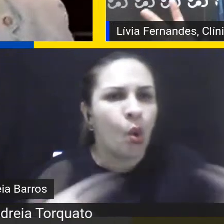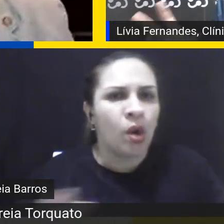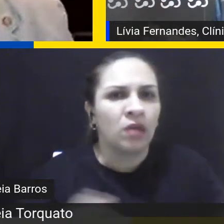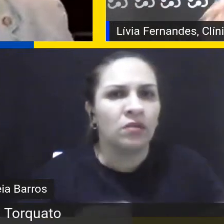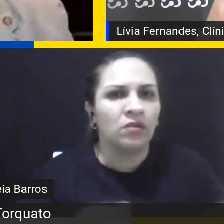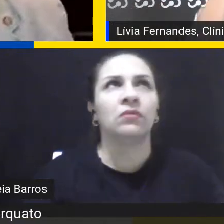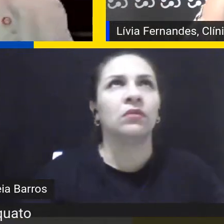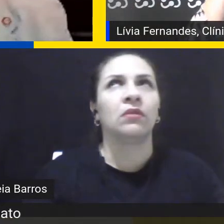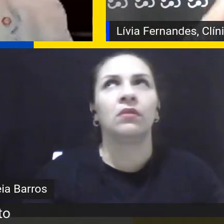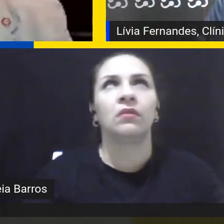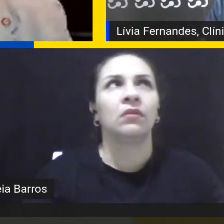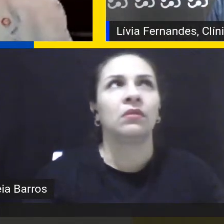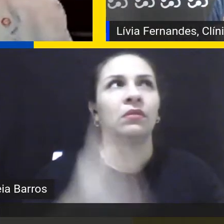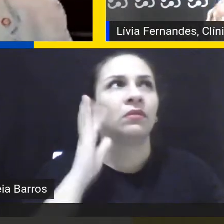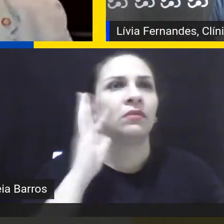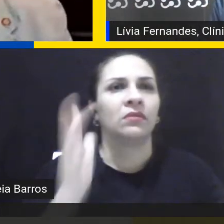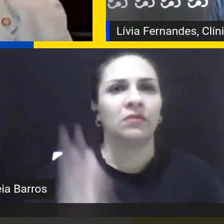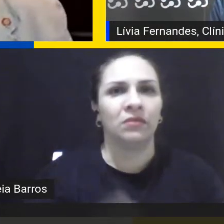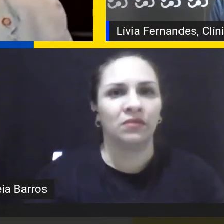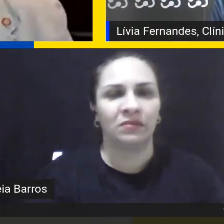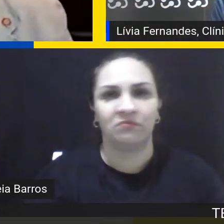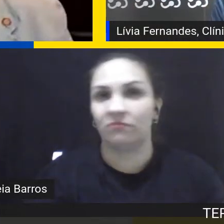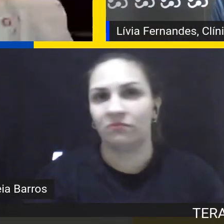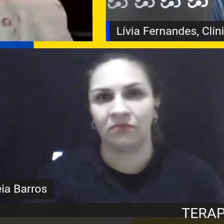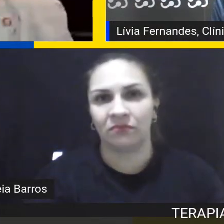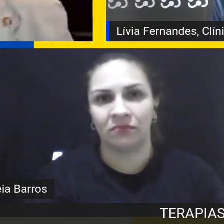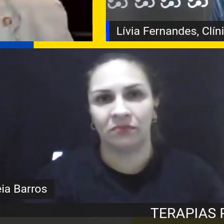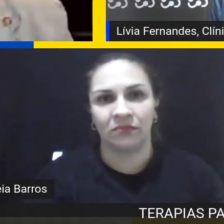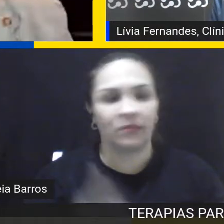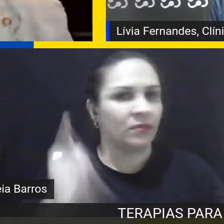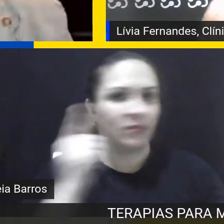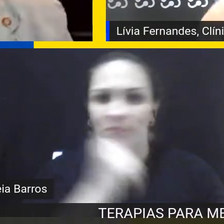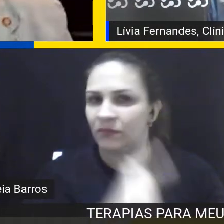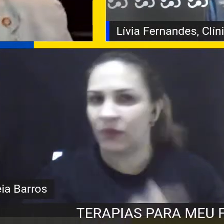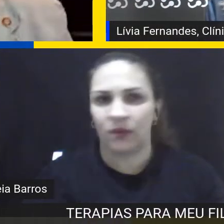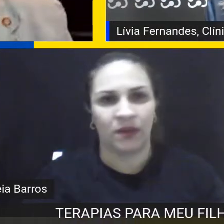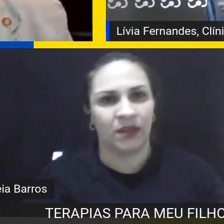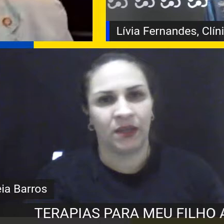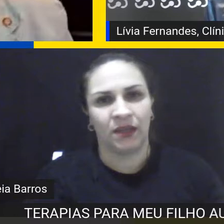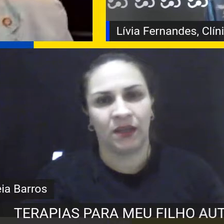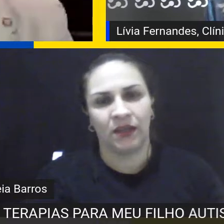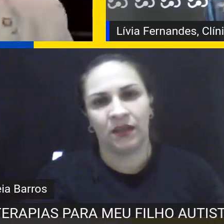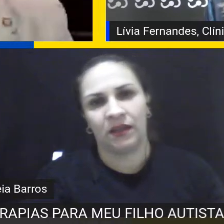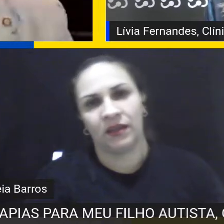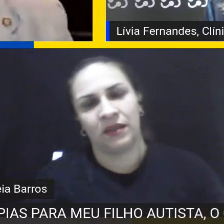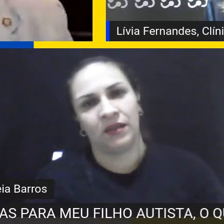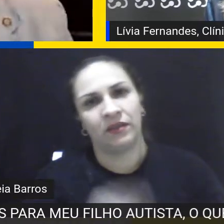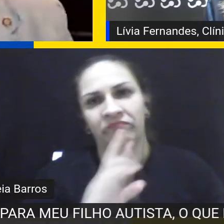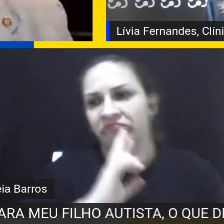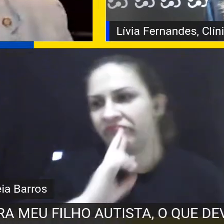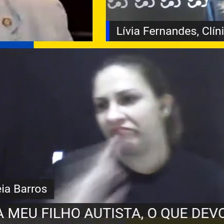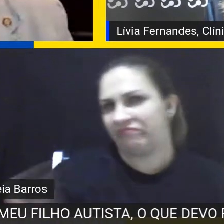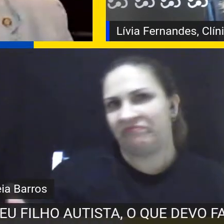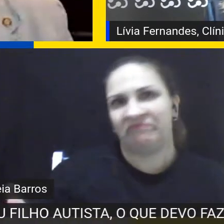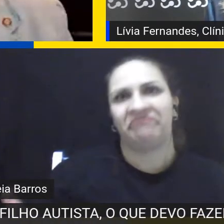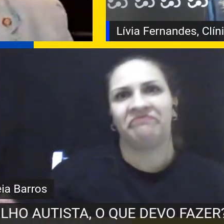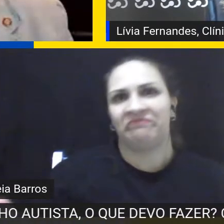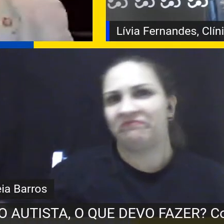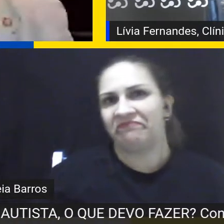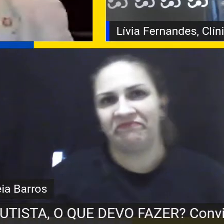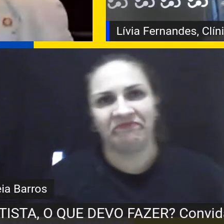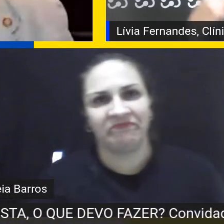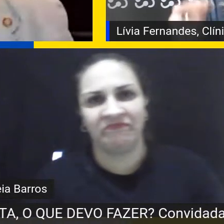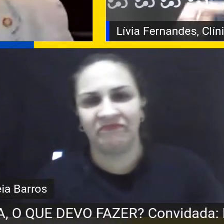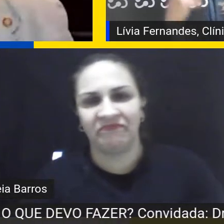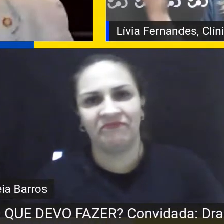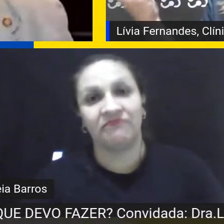fica desorientada e ela não consegue trazer esse resultado muito positivo para a gente.